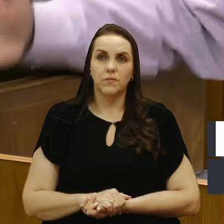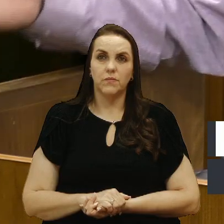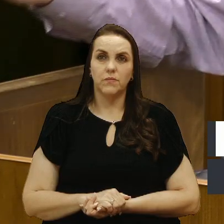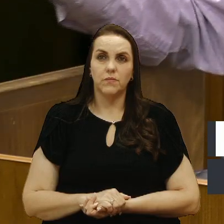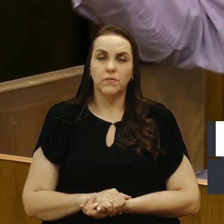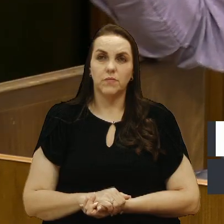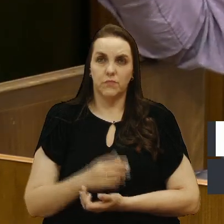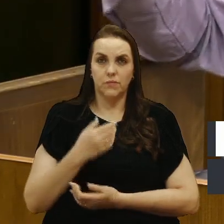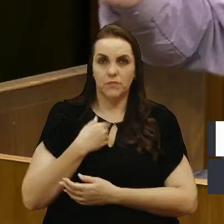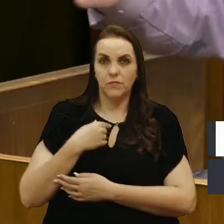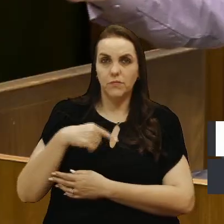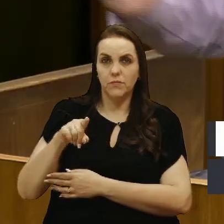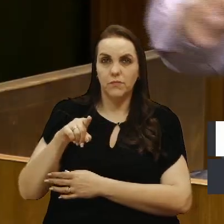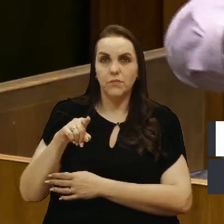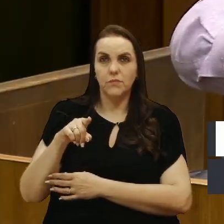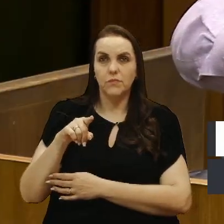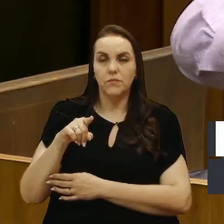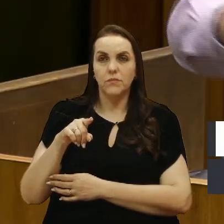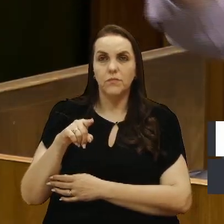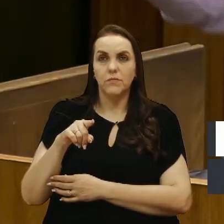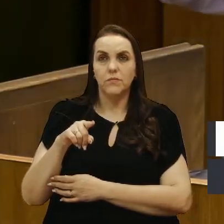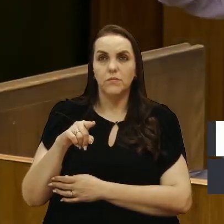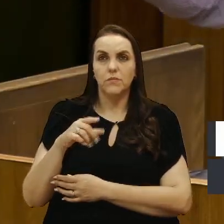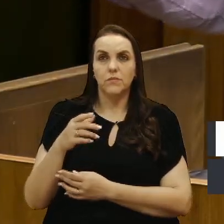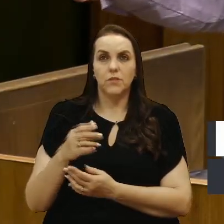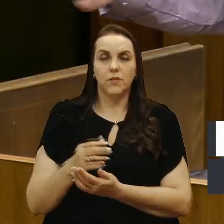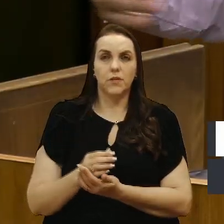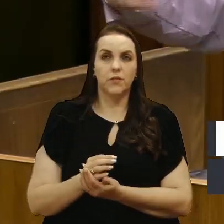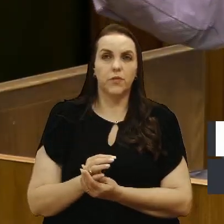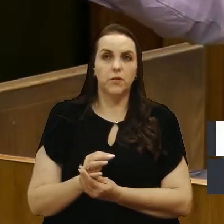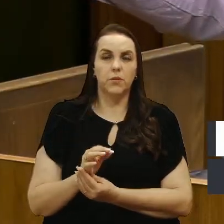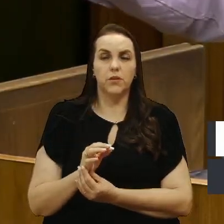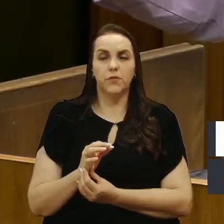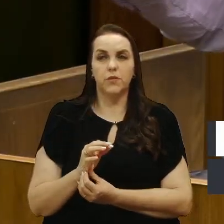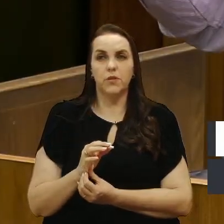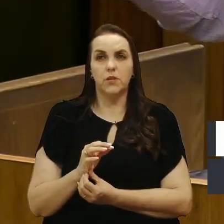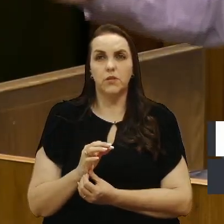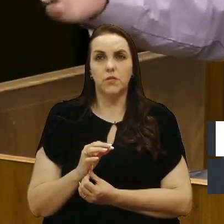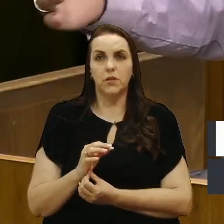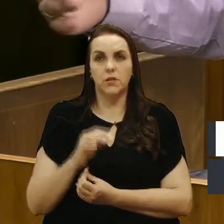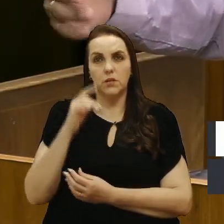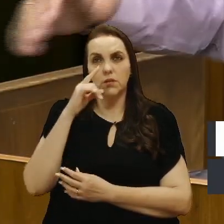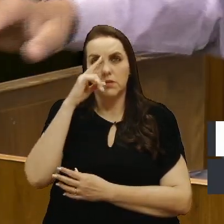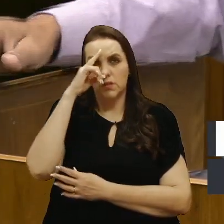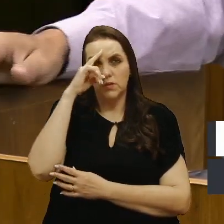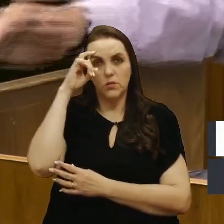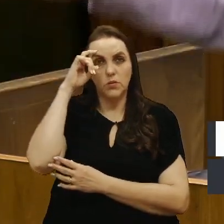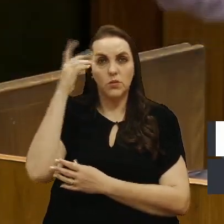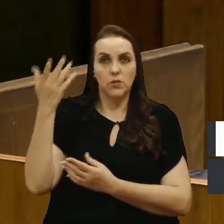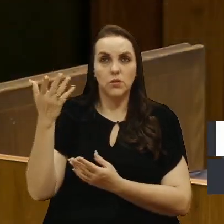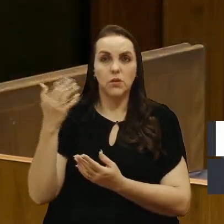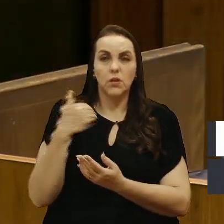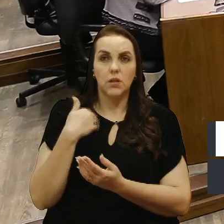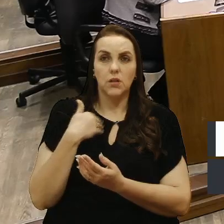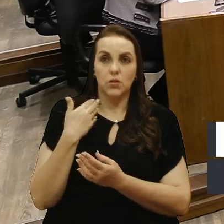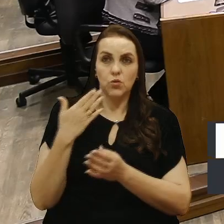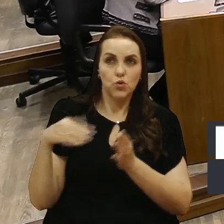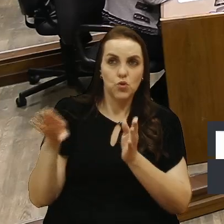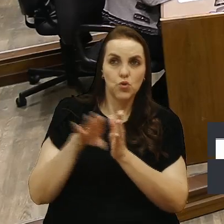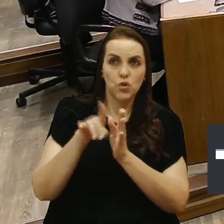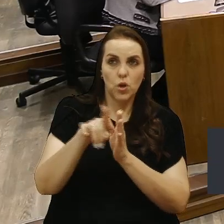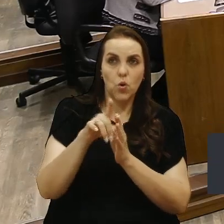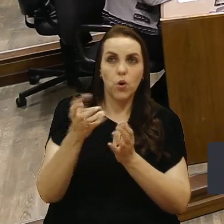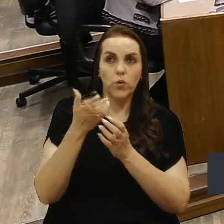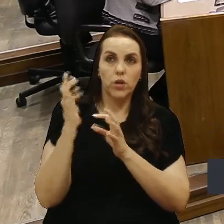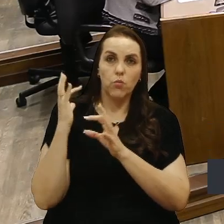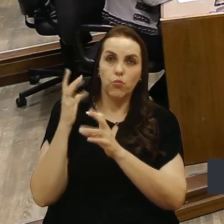Eu fui lá com o Suzinho, o senhor infelizmente não estava aqui, só porque o senhor chegou, eu gostaria de recapitular esse assunto. Eu fui lá com o vereador, está ali